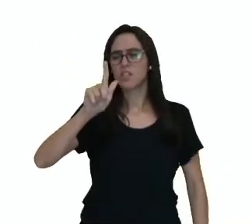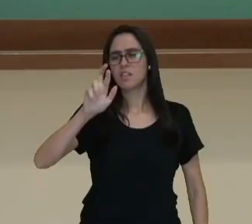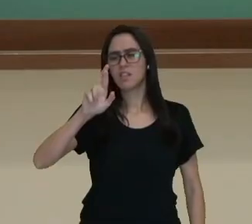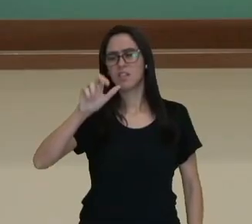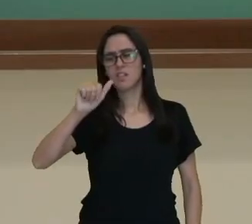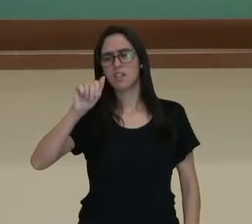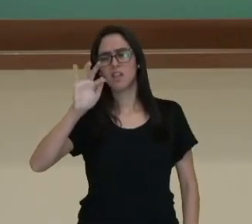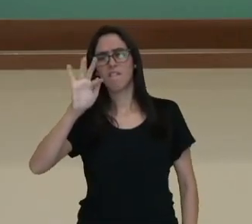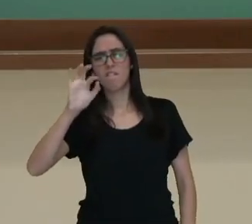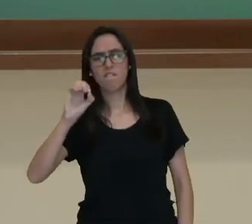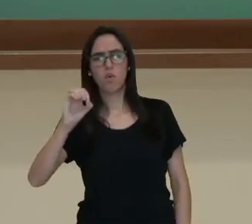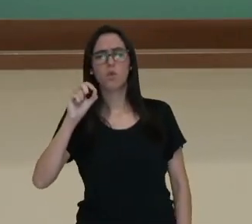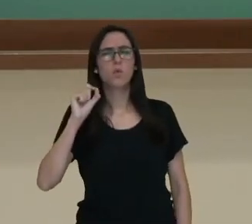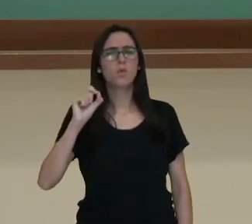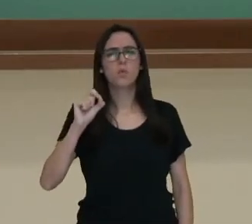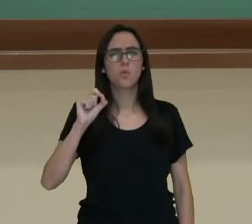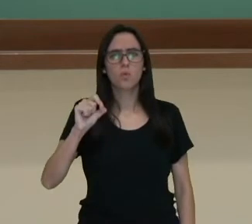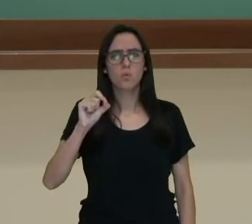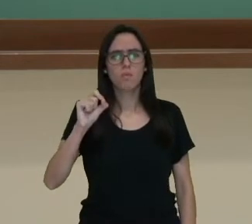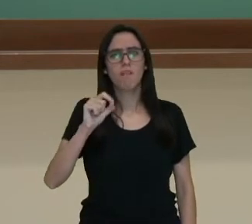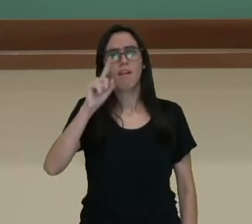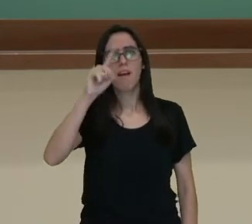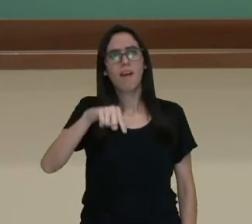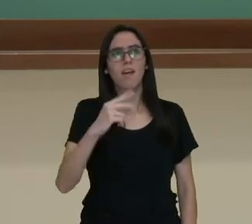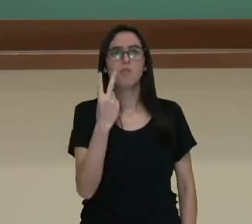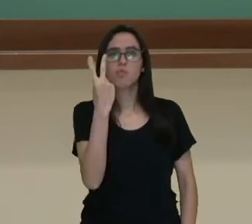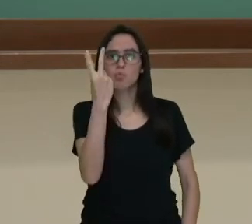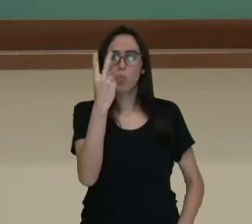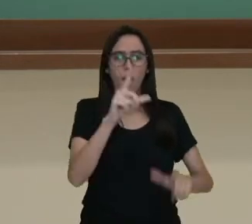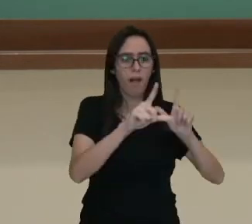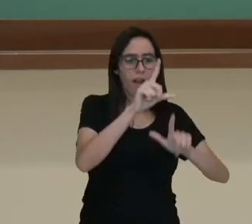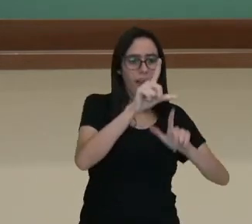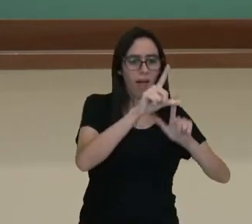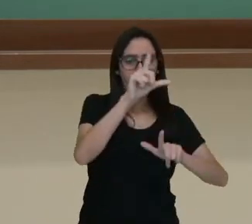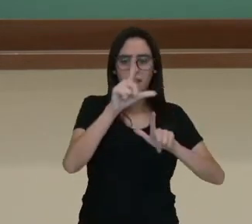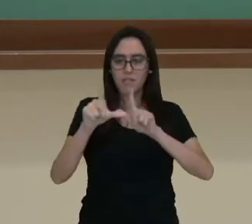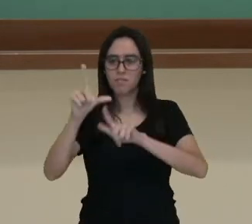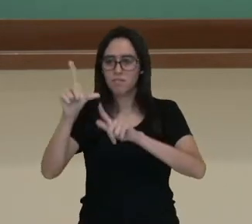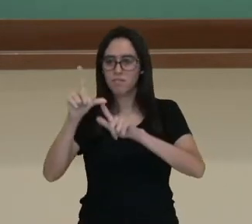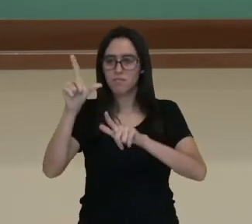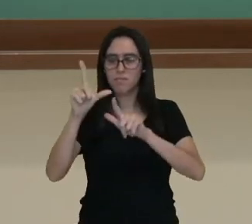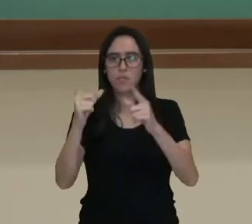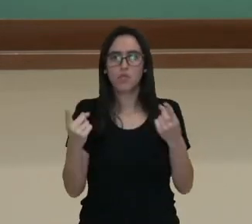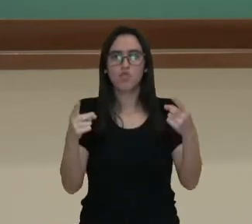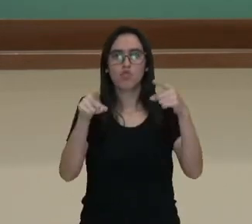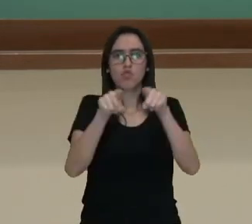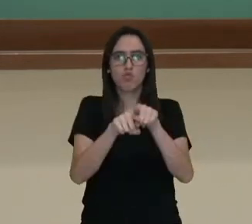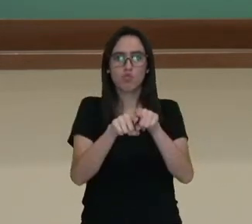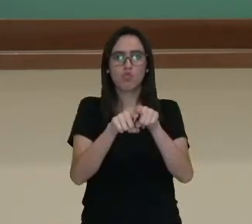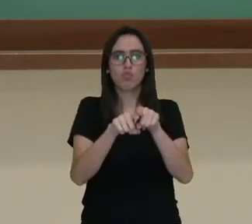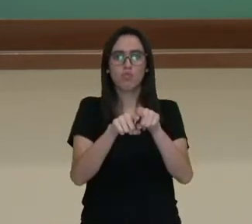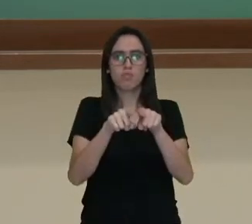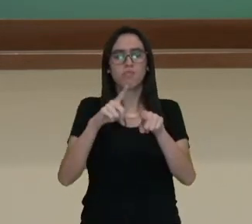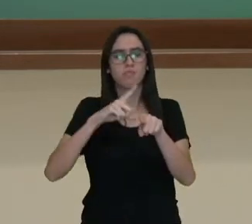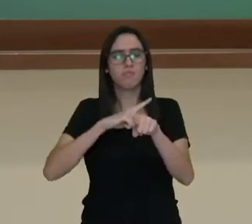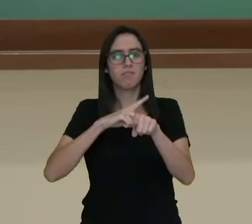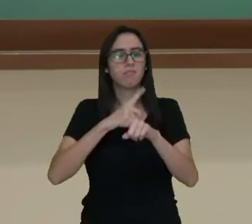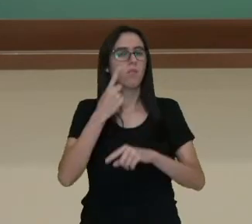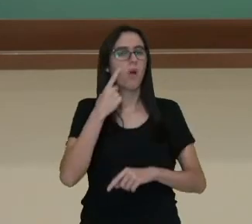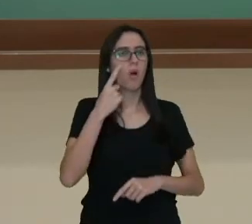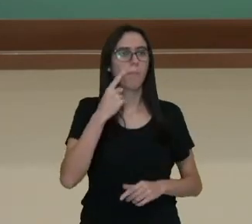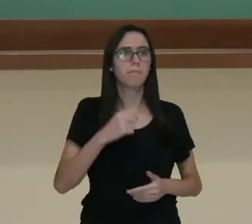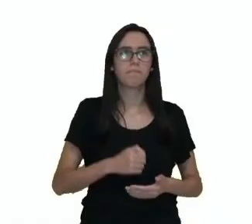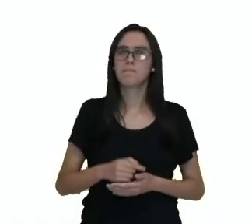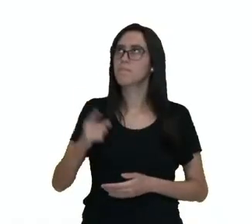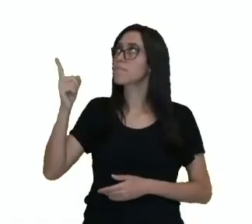essa formação a partir de duas letras, ali esse som que se sai a partir dessa combinação, duas letras. Olha aqui, ó.